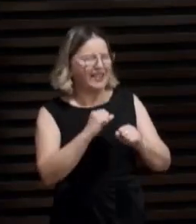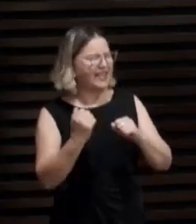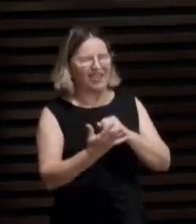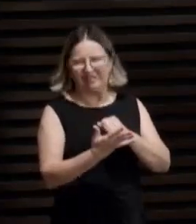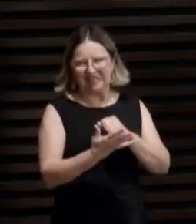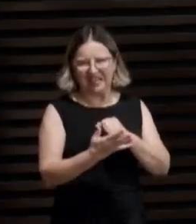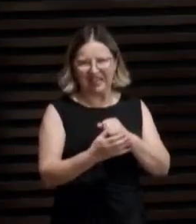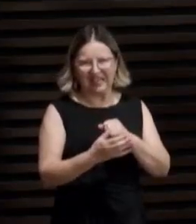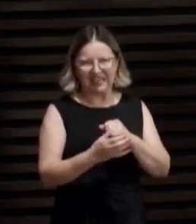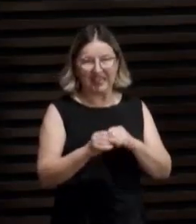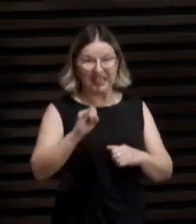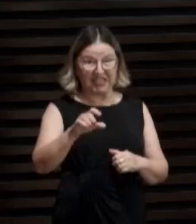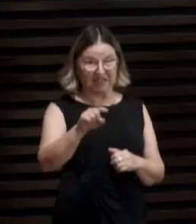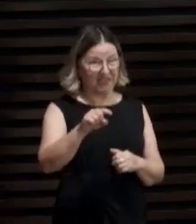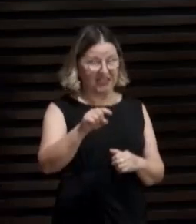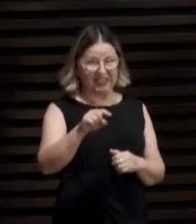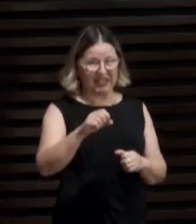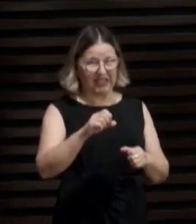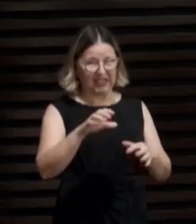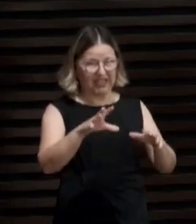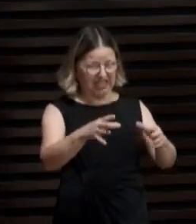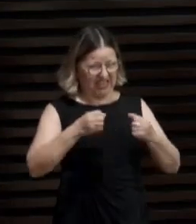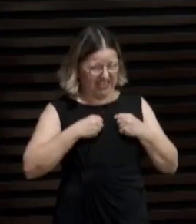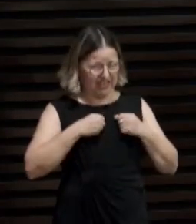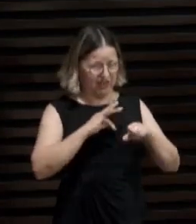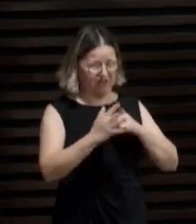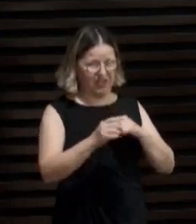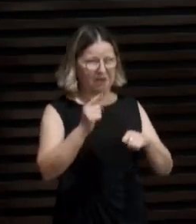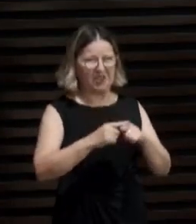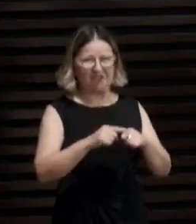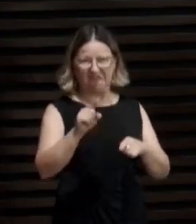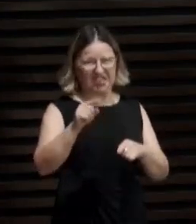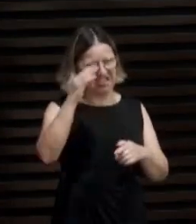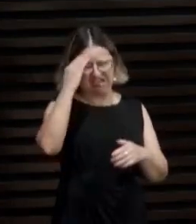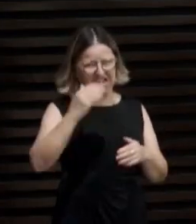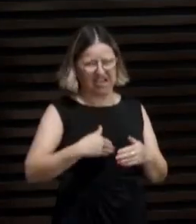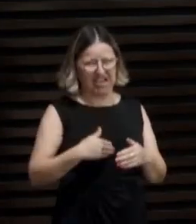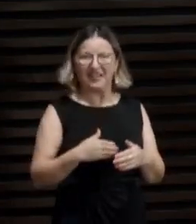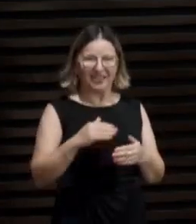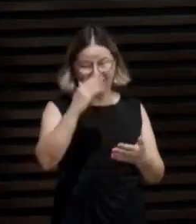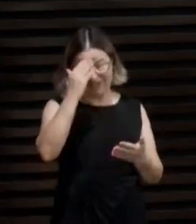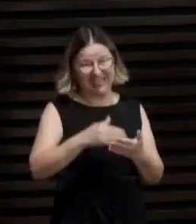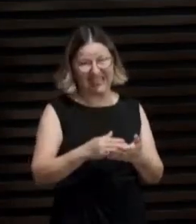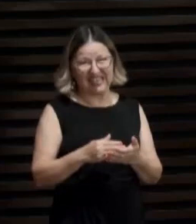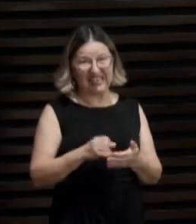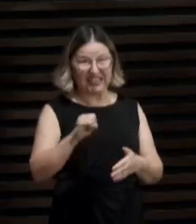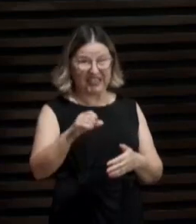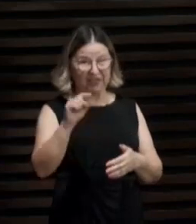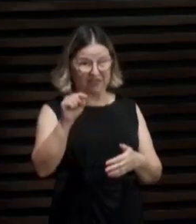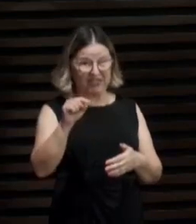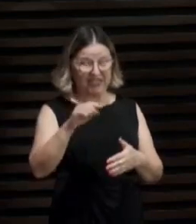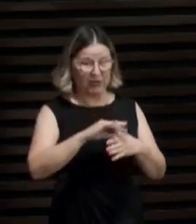Se você não pegou Covid é porque você não crê. Você já ouviu isso? Se você está doente é porque você não crê em Deus, você está em pecado.